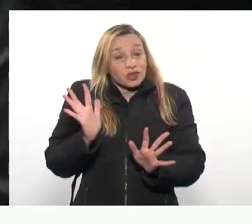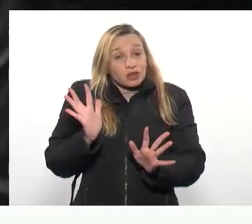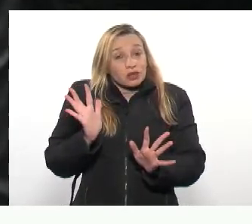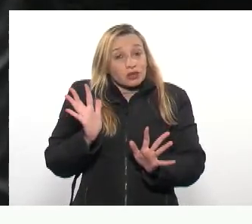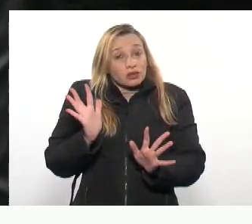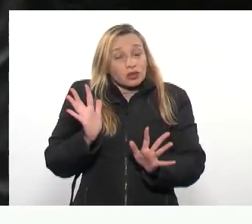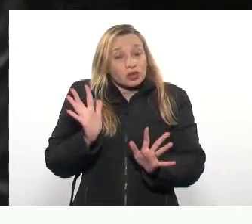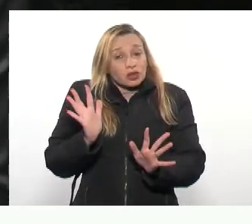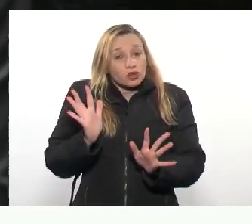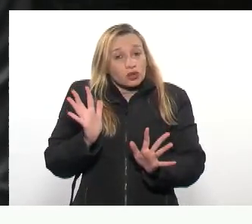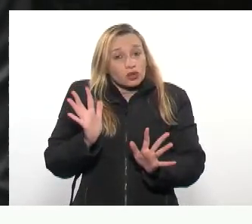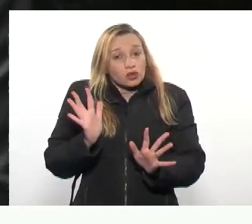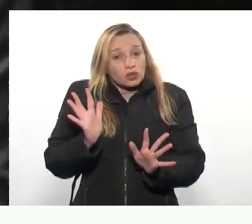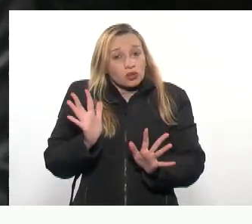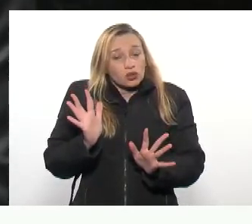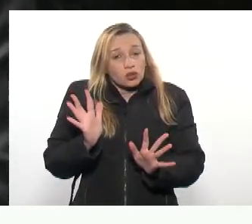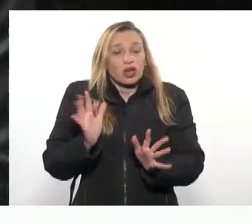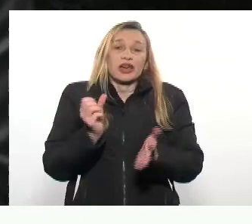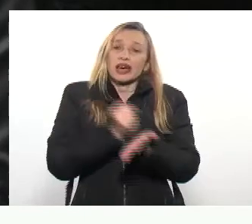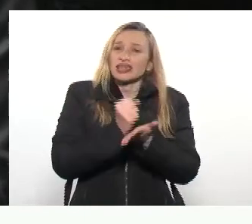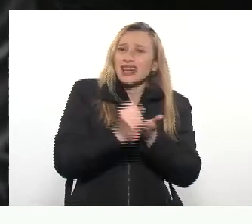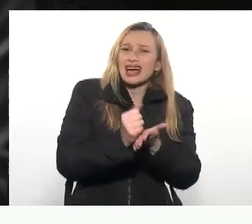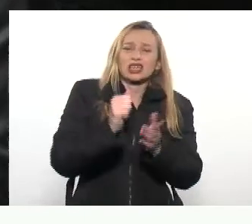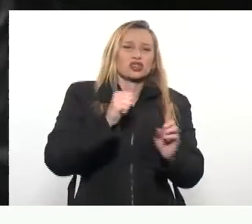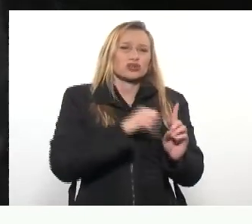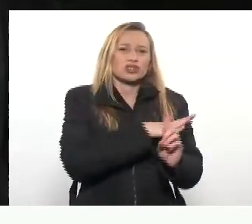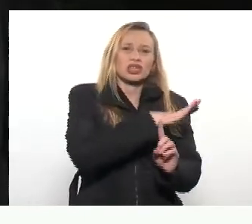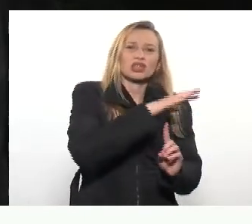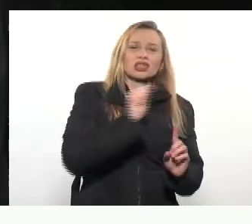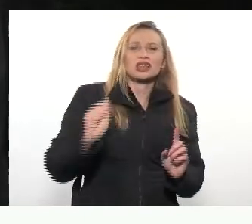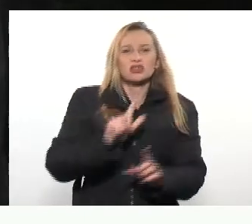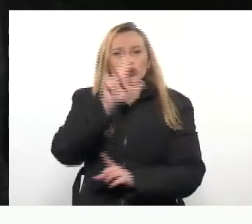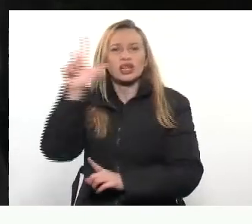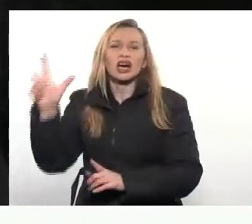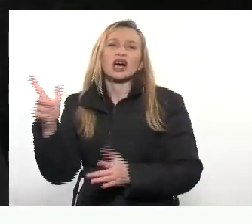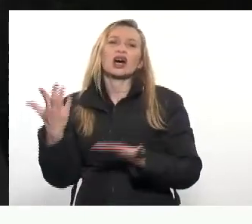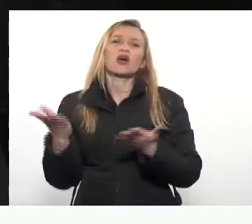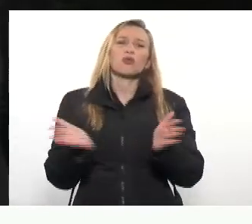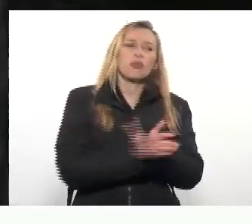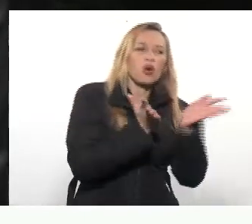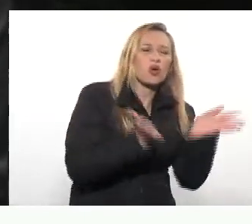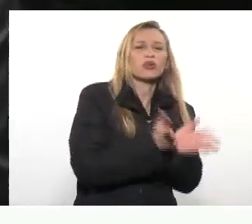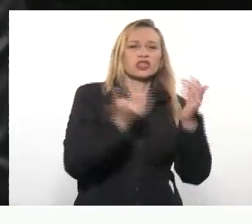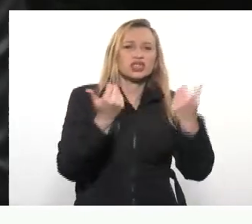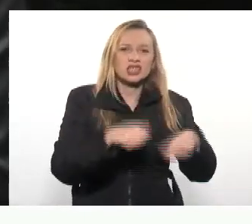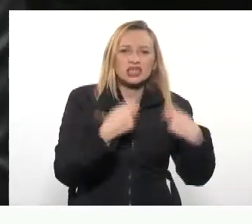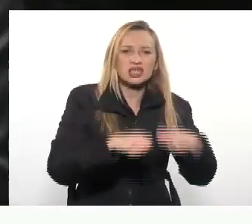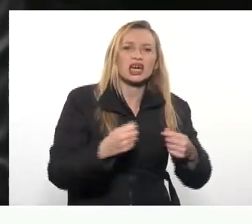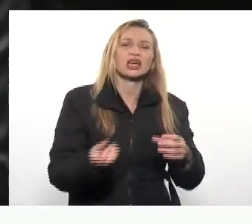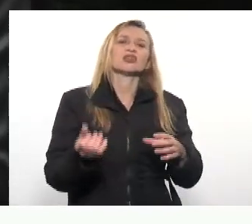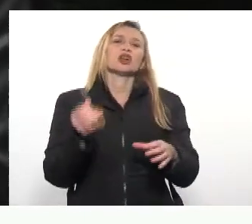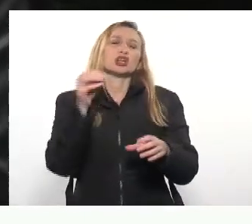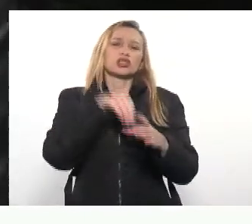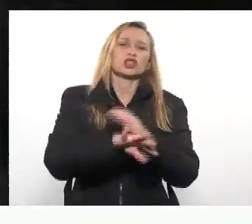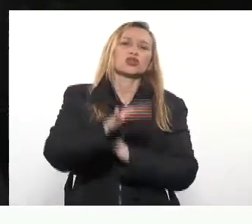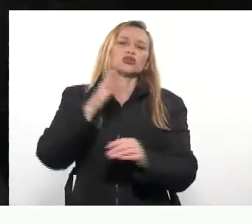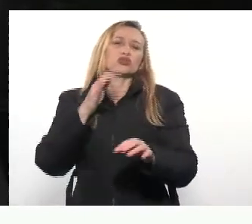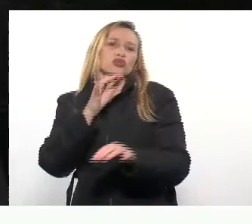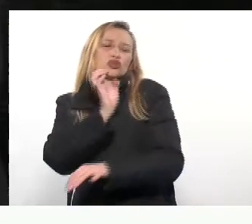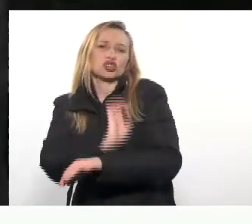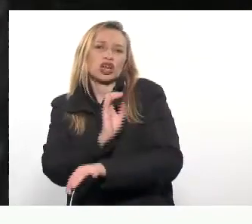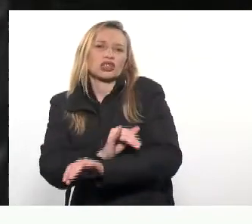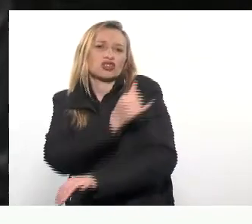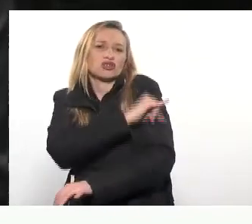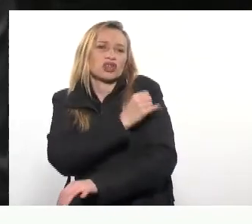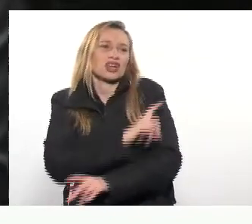modalidade, justamente porque é um cadastro nacional, então o que é considerado pobre ou necessitado no Estado do Rio de Janeiro é bem